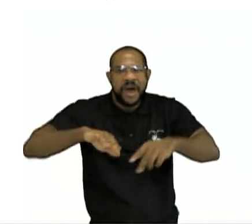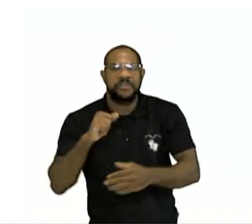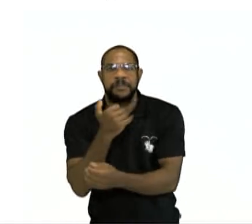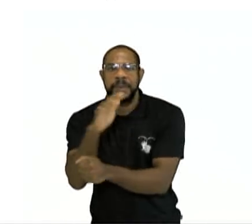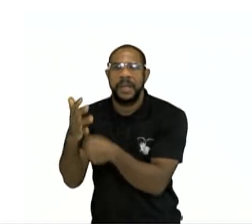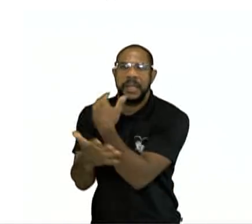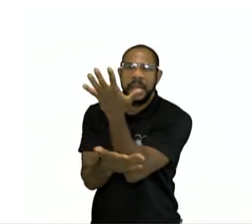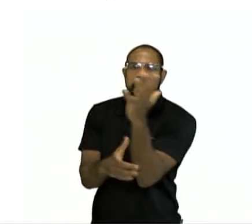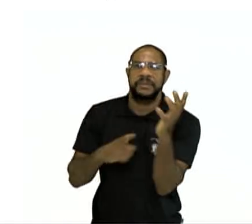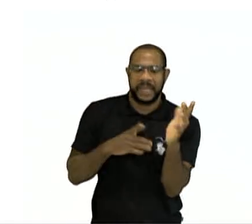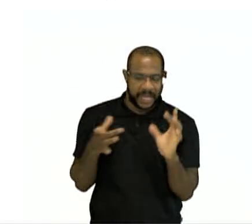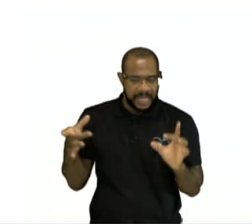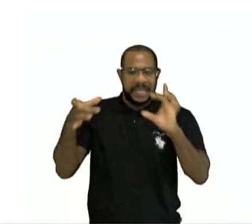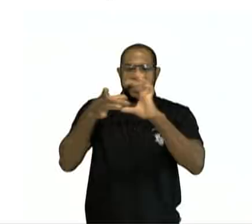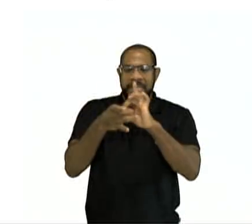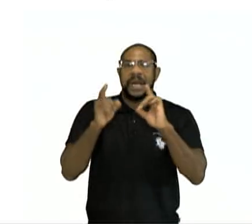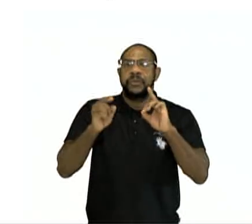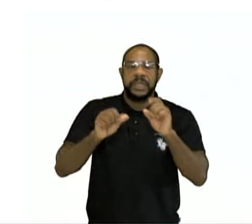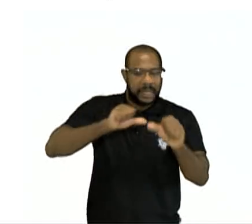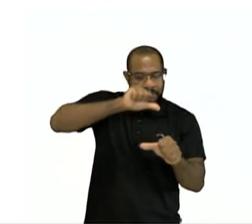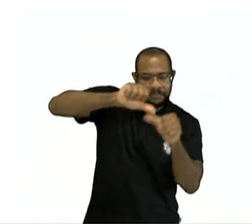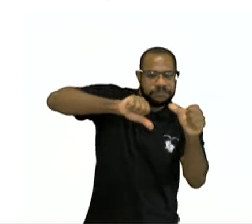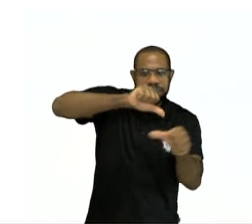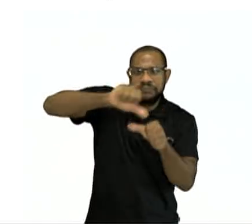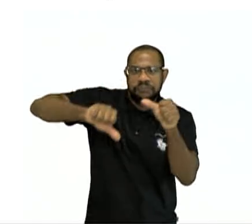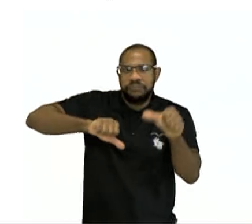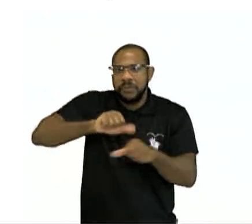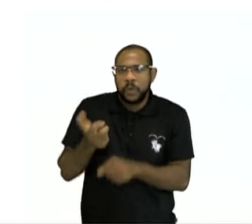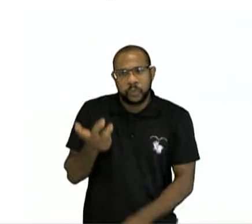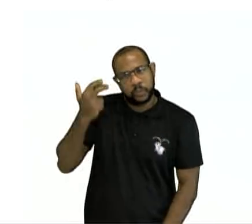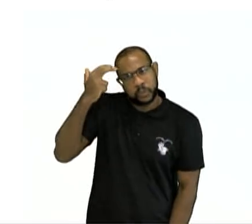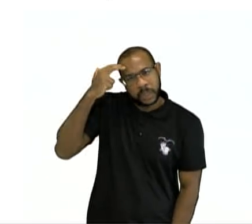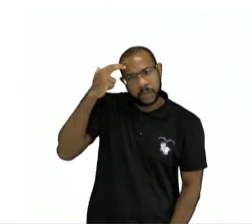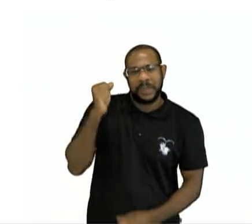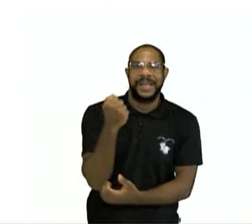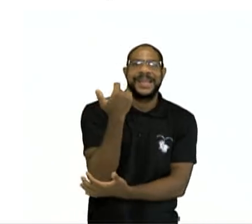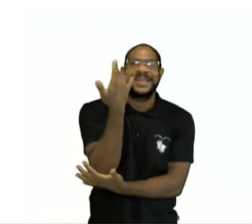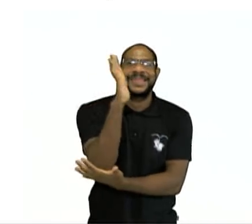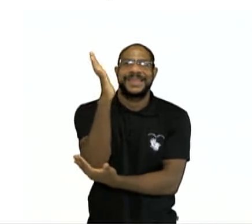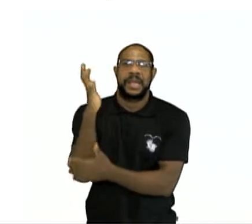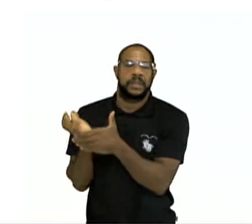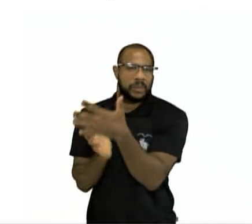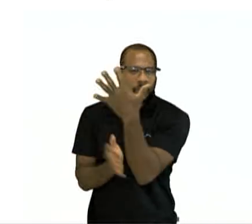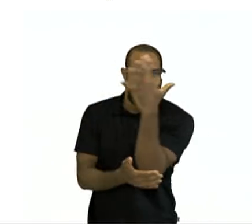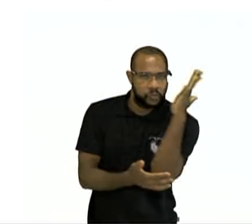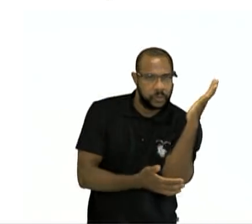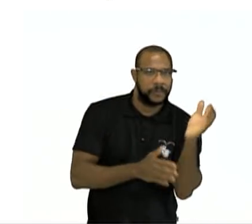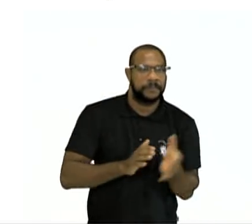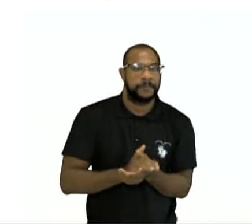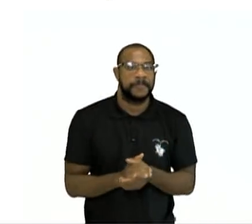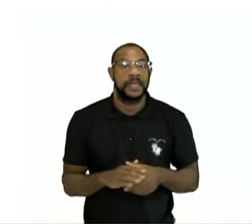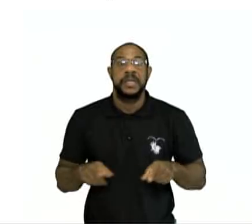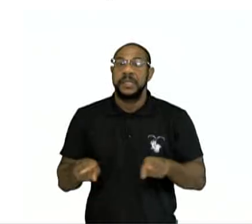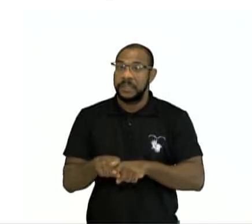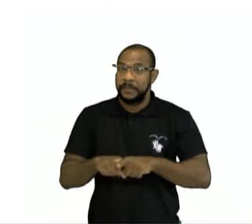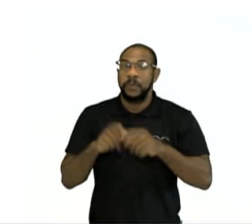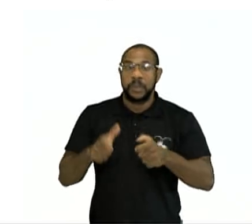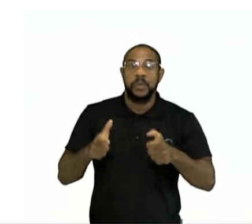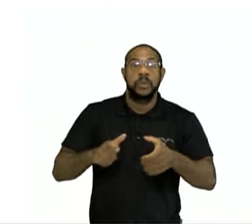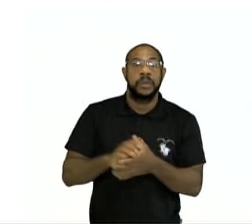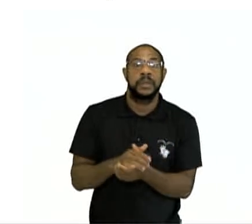a essa transformação cultural da natureza. Ao mesmo tempo, os sistemas técnicos agregam ao